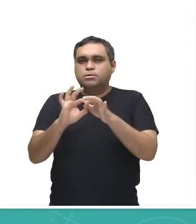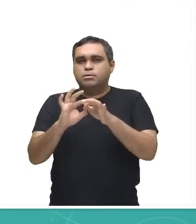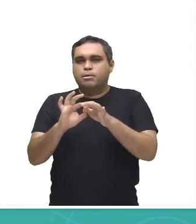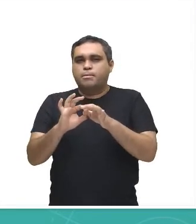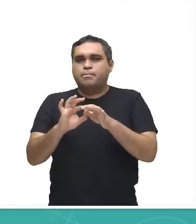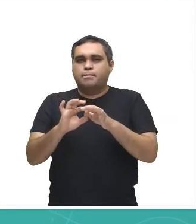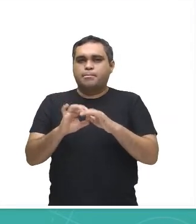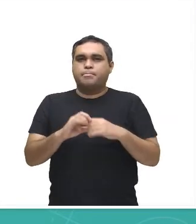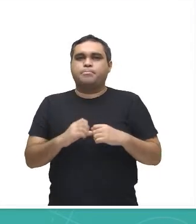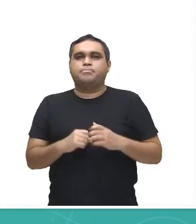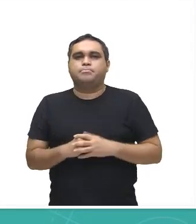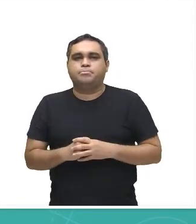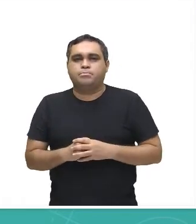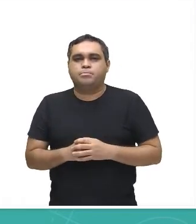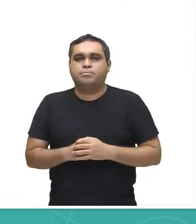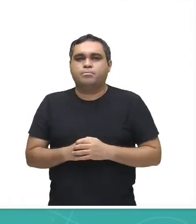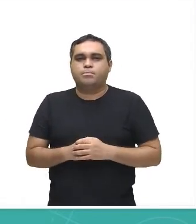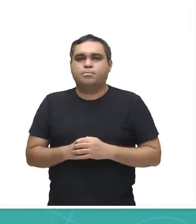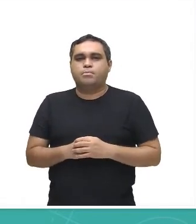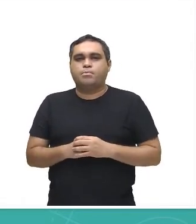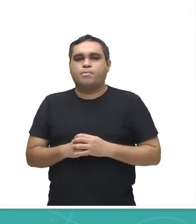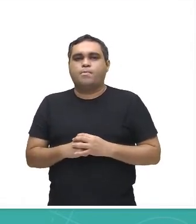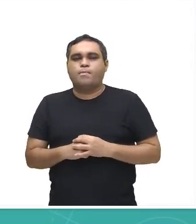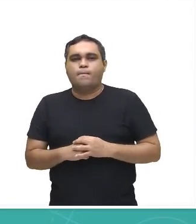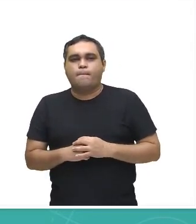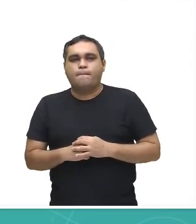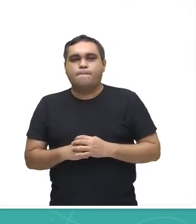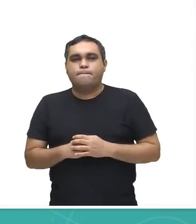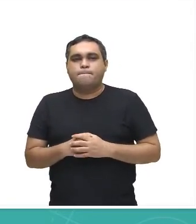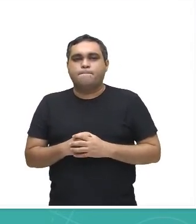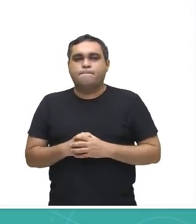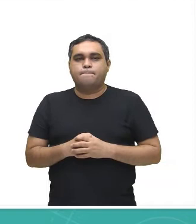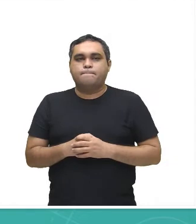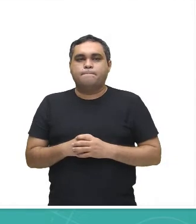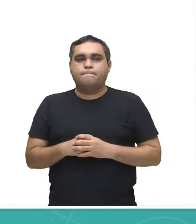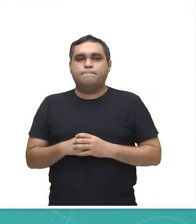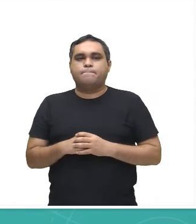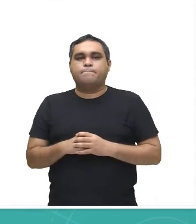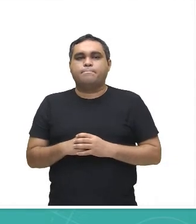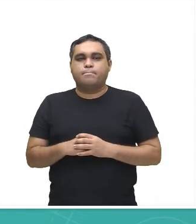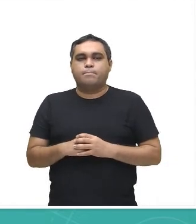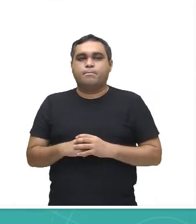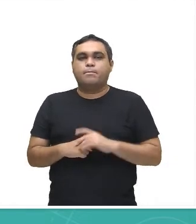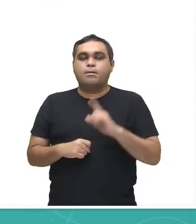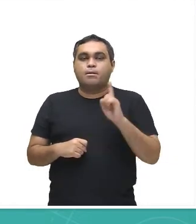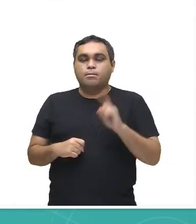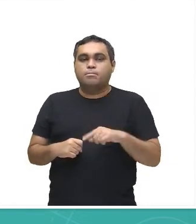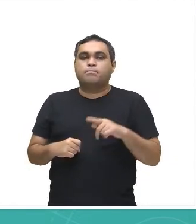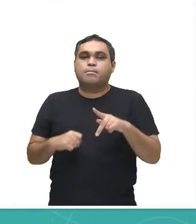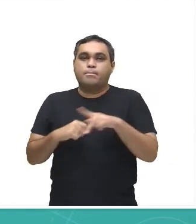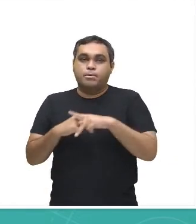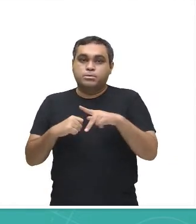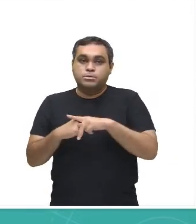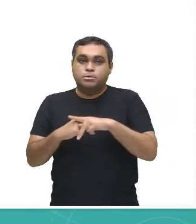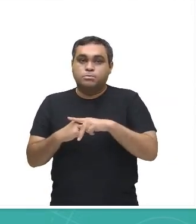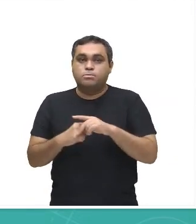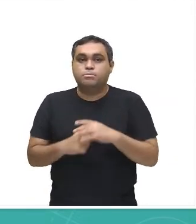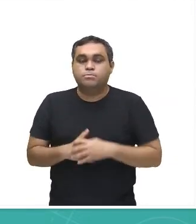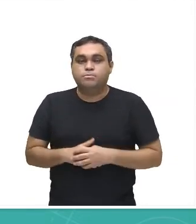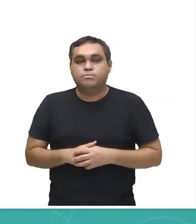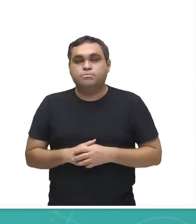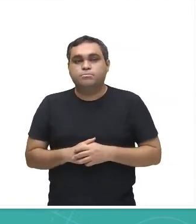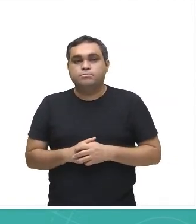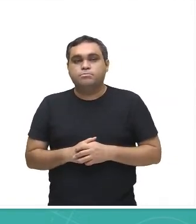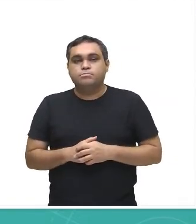para, onde, no, na, são preposições, né? Mas eu tenho essas específicas